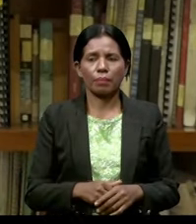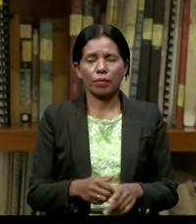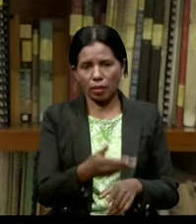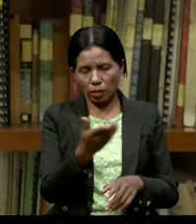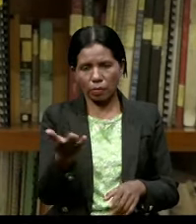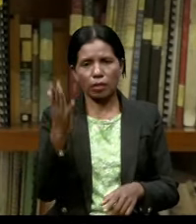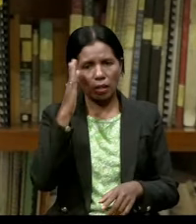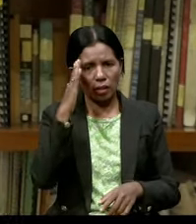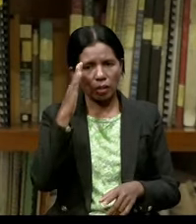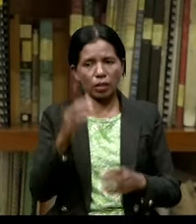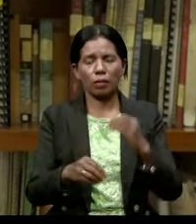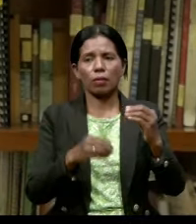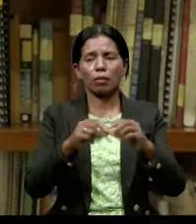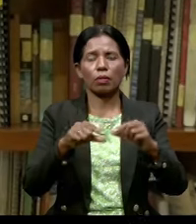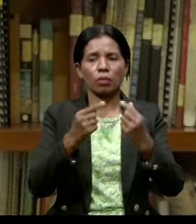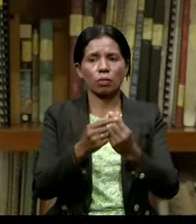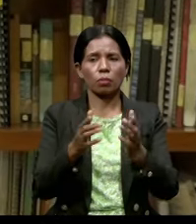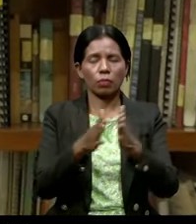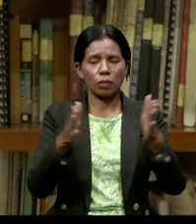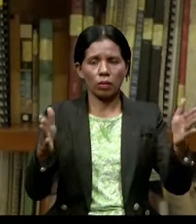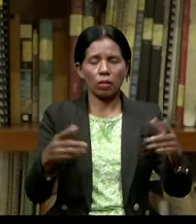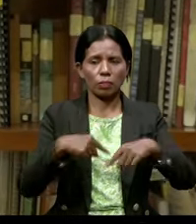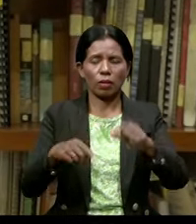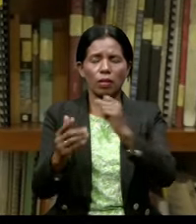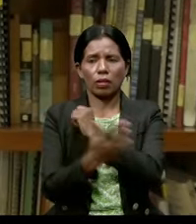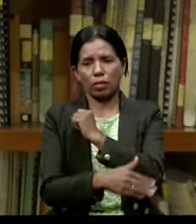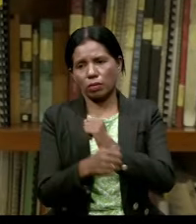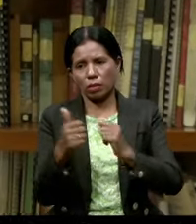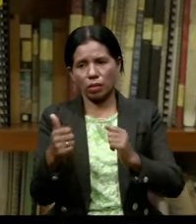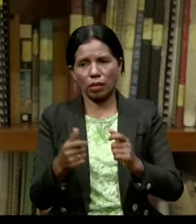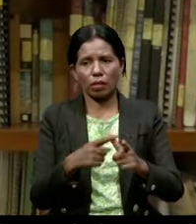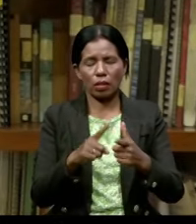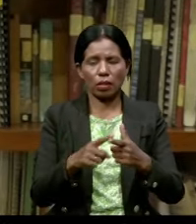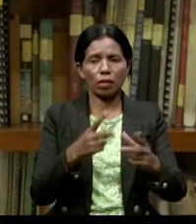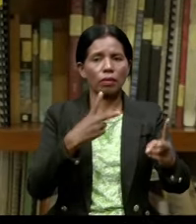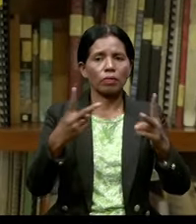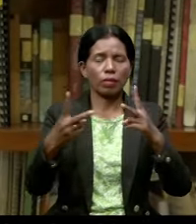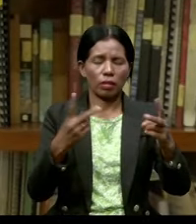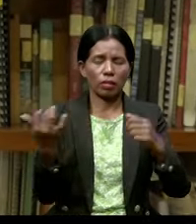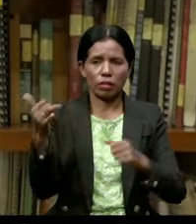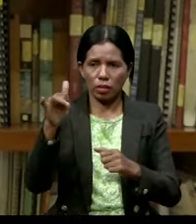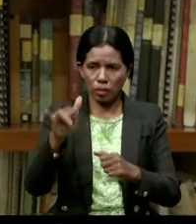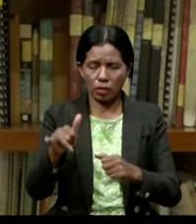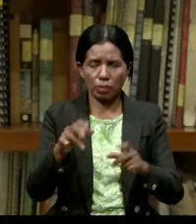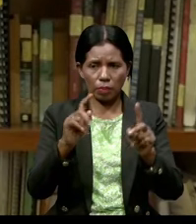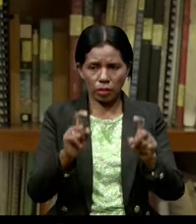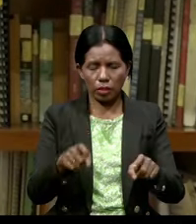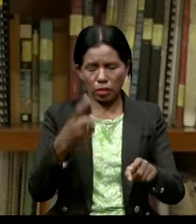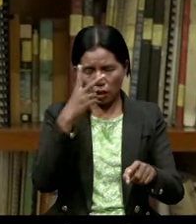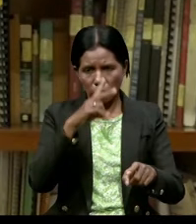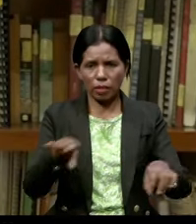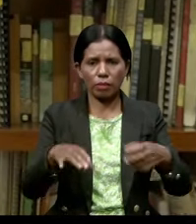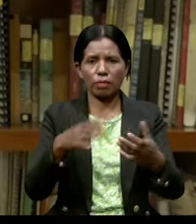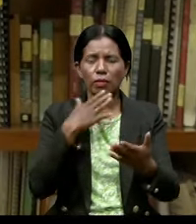será até né, kata equipa bobo será para railiur, neve halo viagem será, precisa aí ainda né, bem serviço será